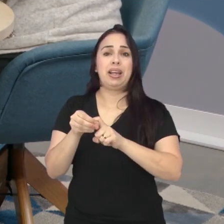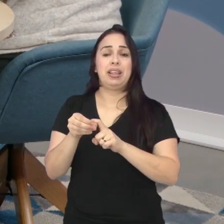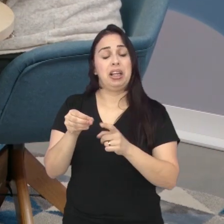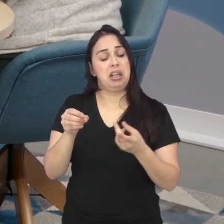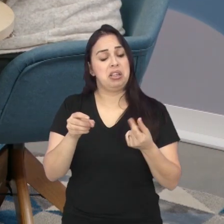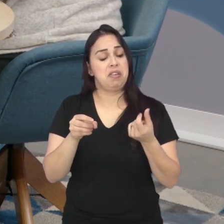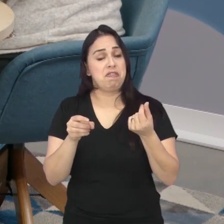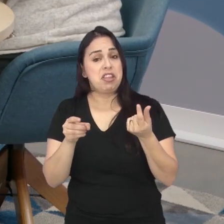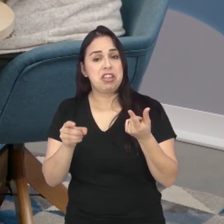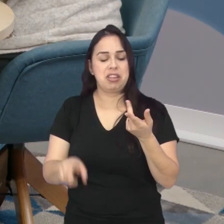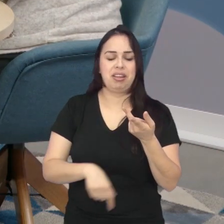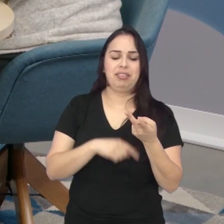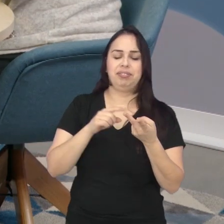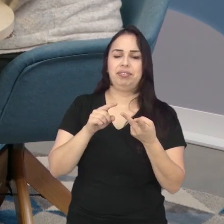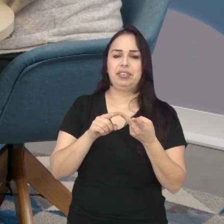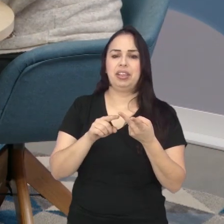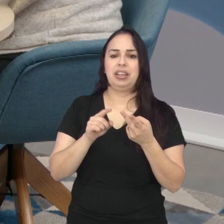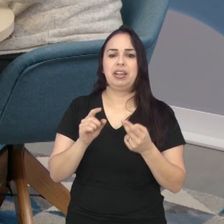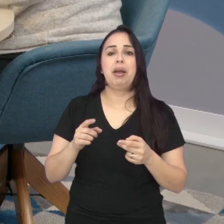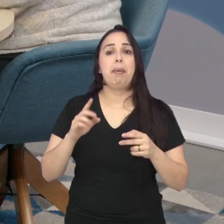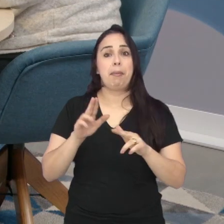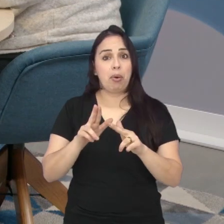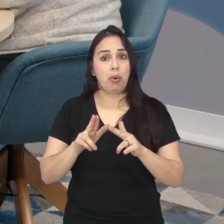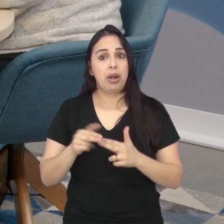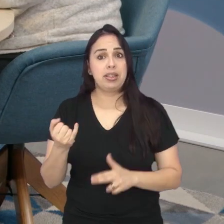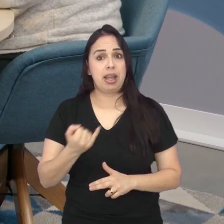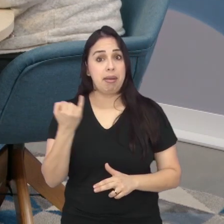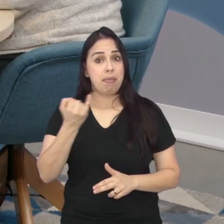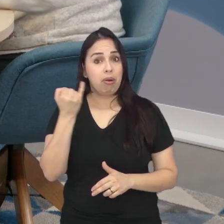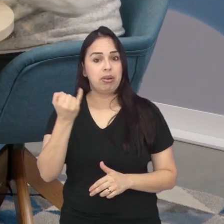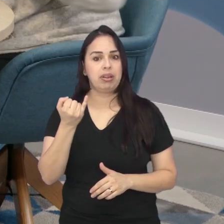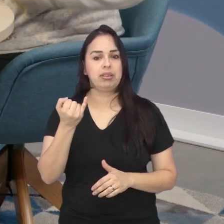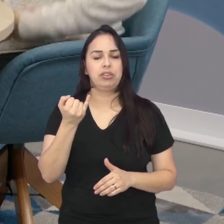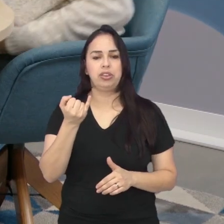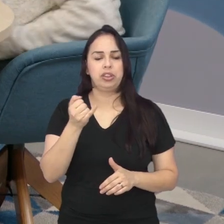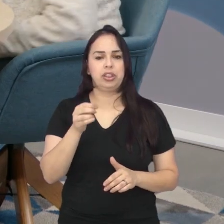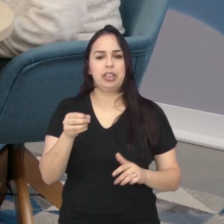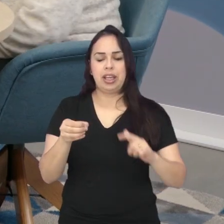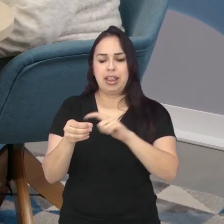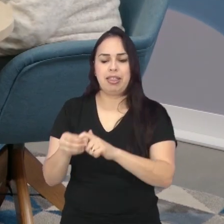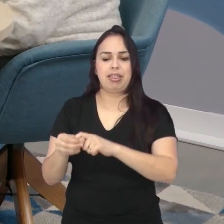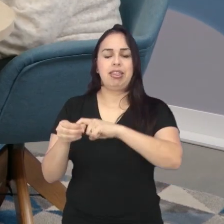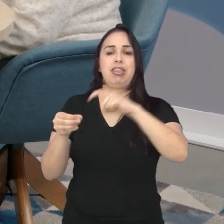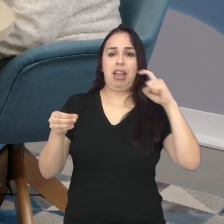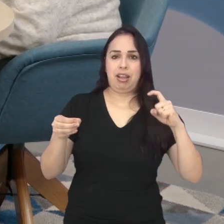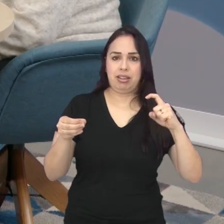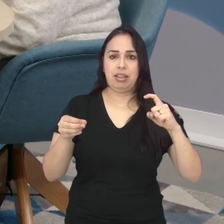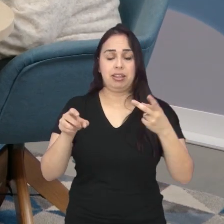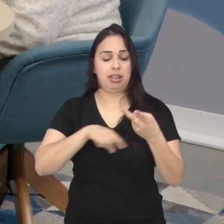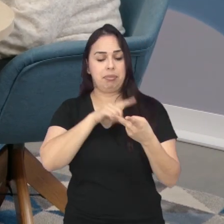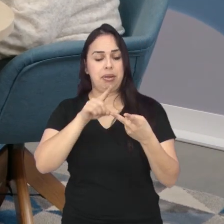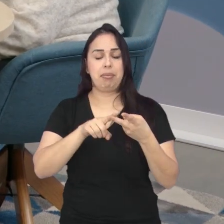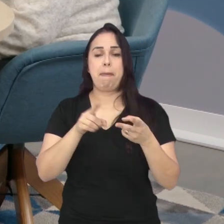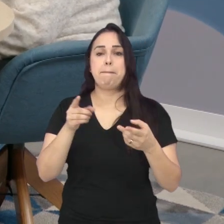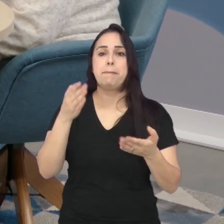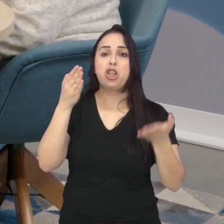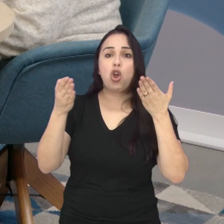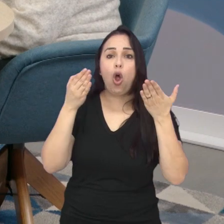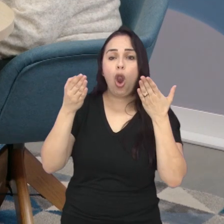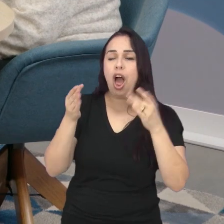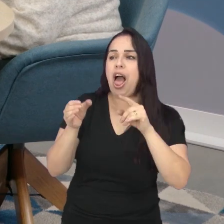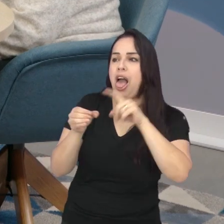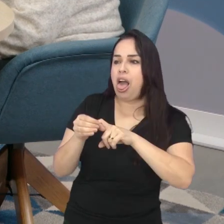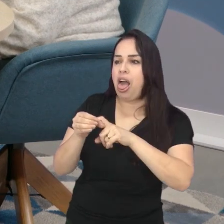dependência financeira, por isso que é importante trabalhar essa questão também, dependência psicológica também da